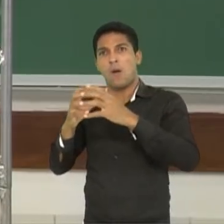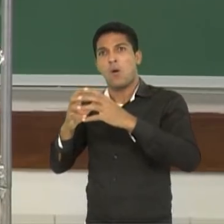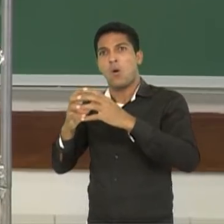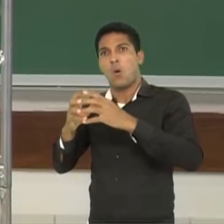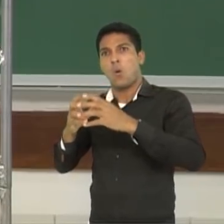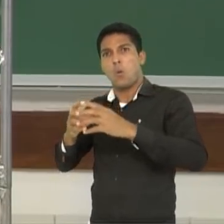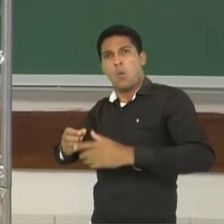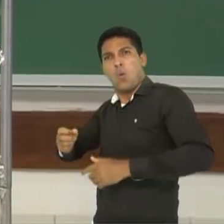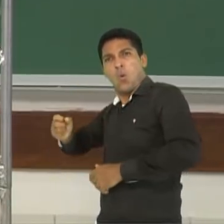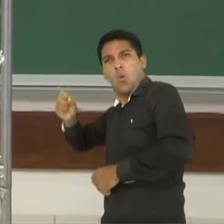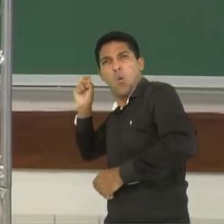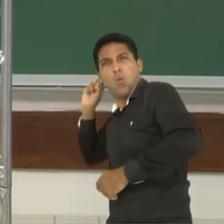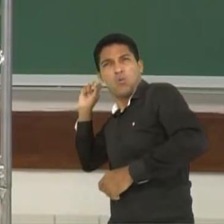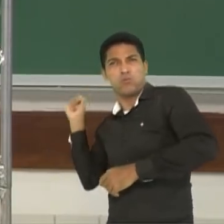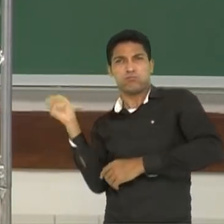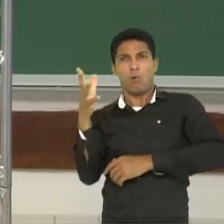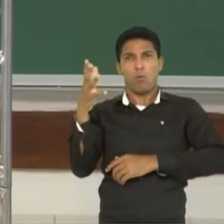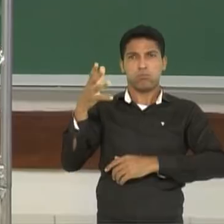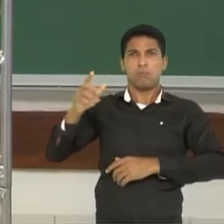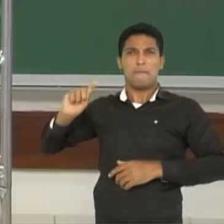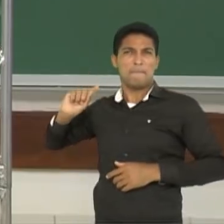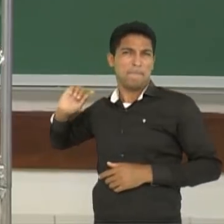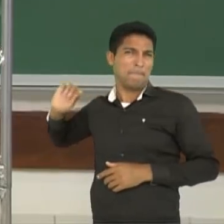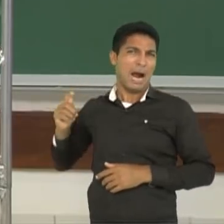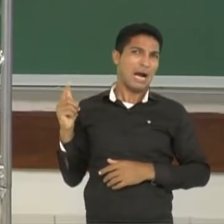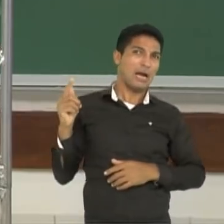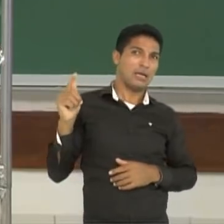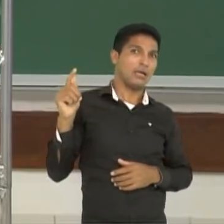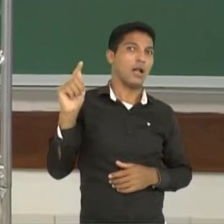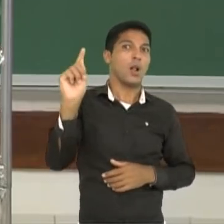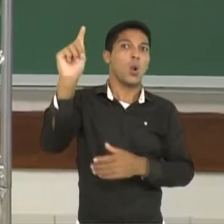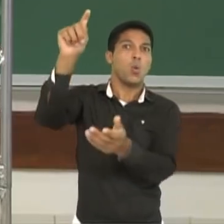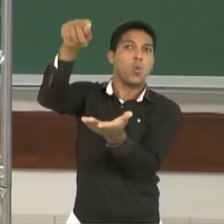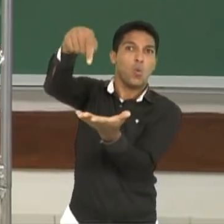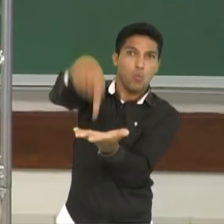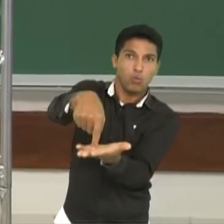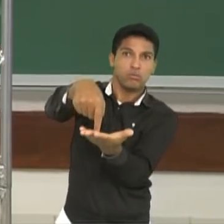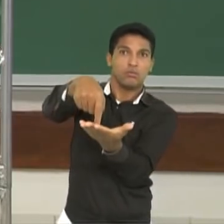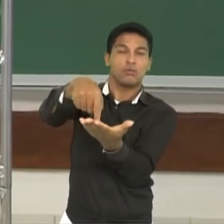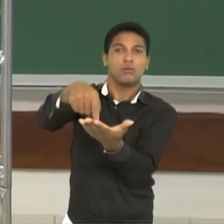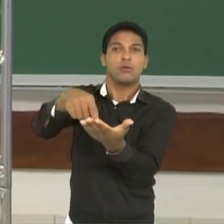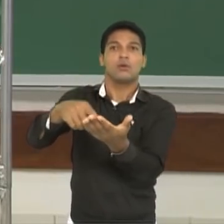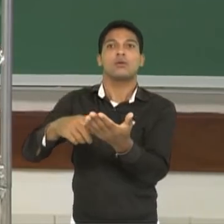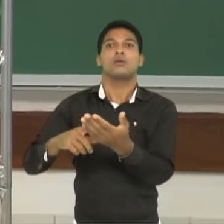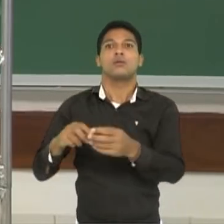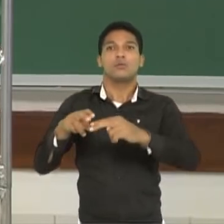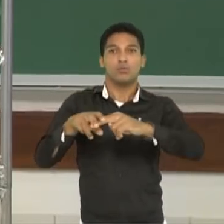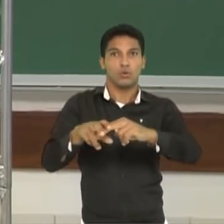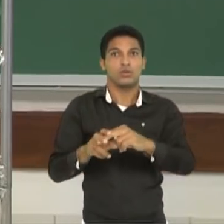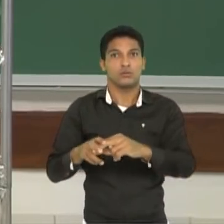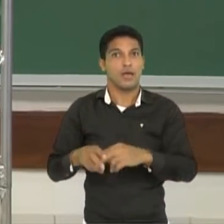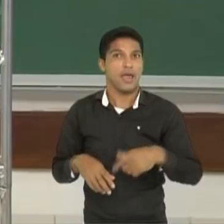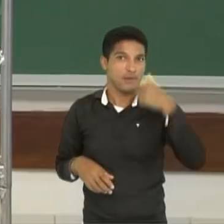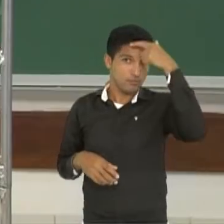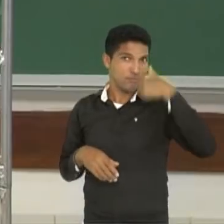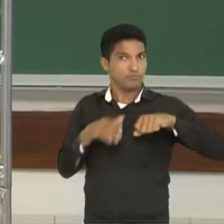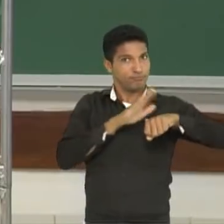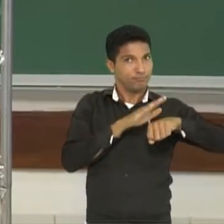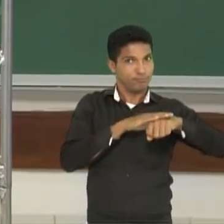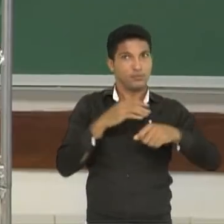vai naquele mesmo local e faz o seu arremesso, estabelece a sua marca. Então não há interação entre os competidores, cada um na sua